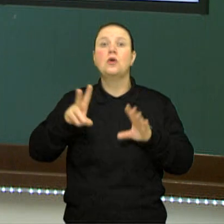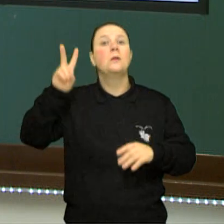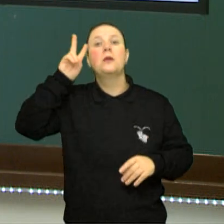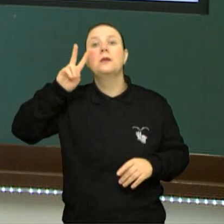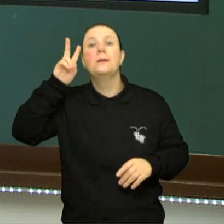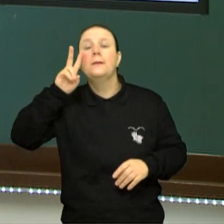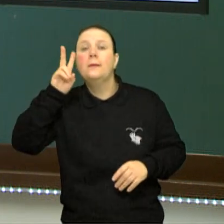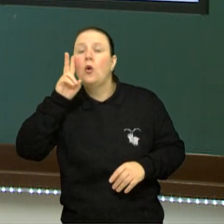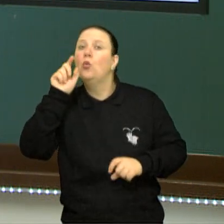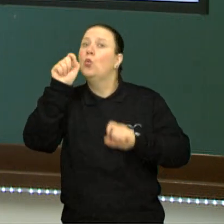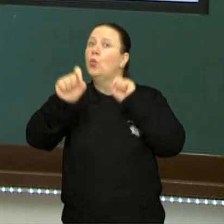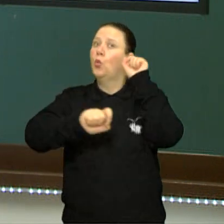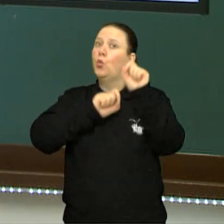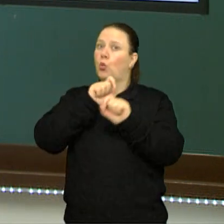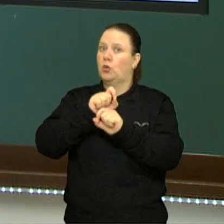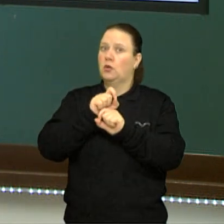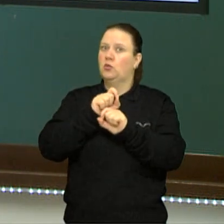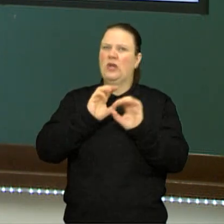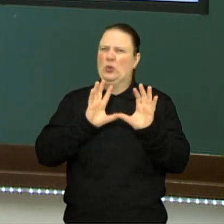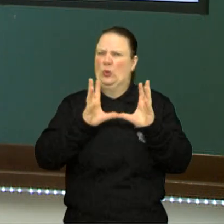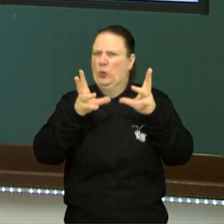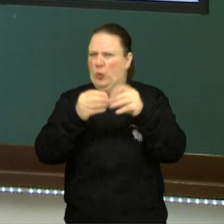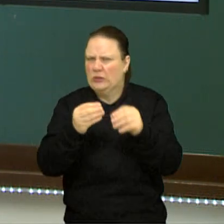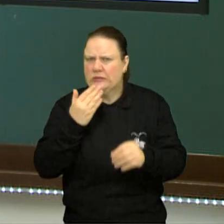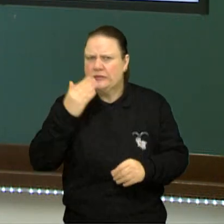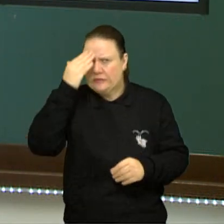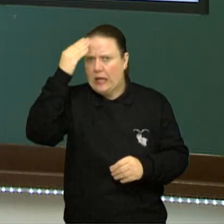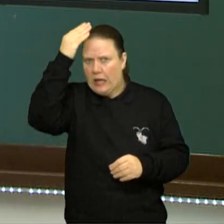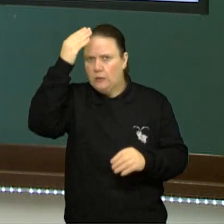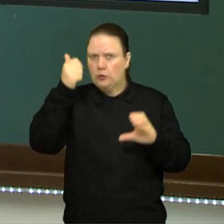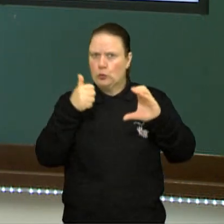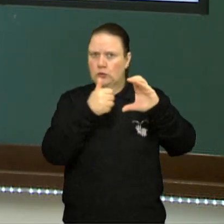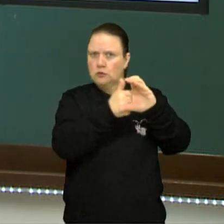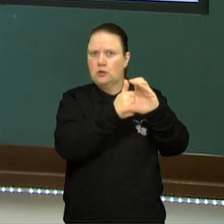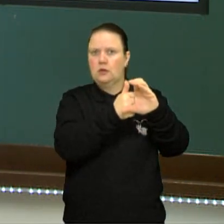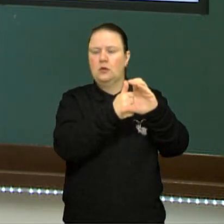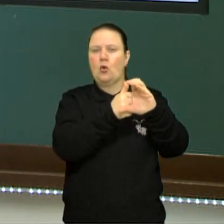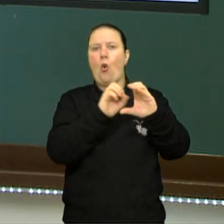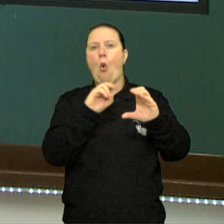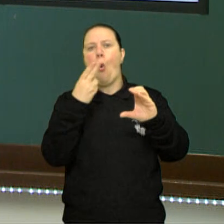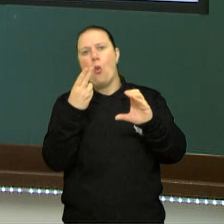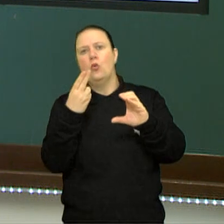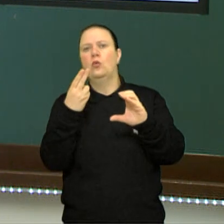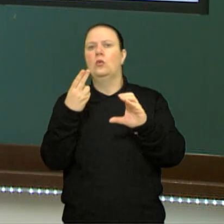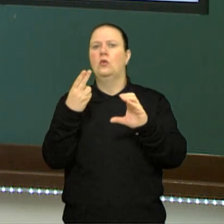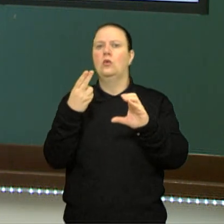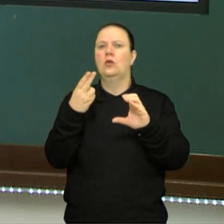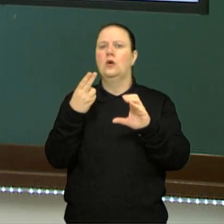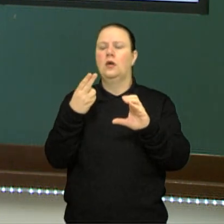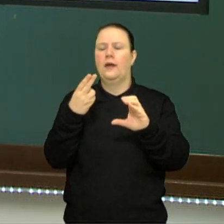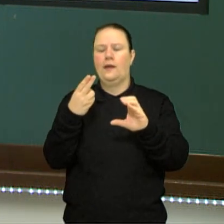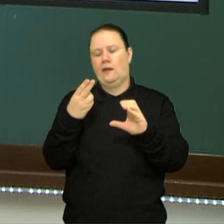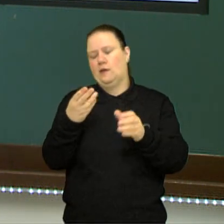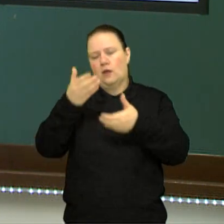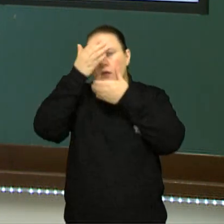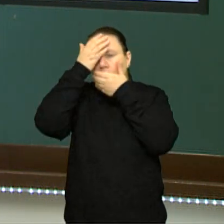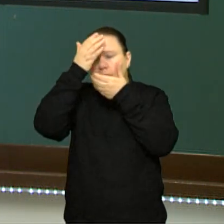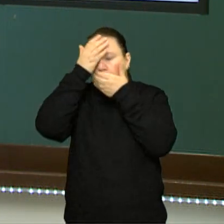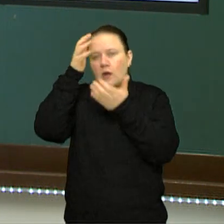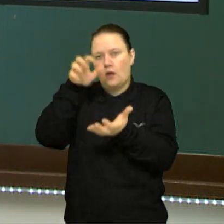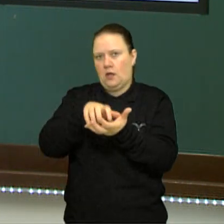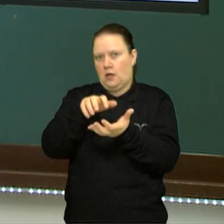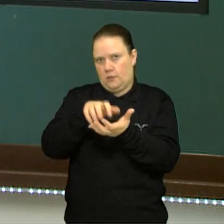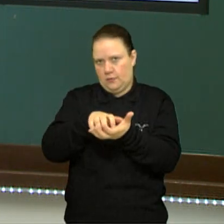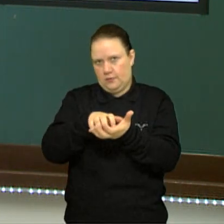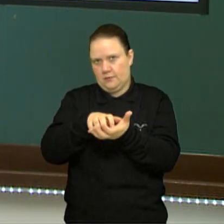nem todos os árabes, eles são cristãos, né? São muçulmanos, né? Alguns são cristãos, outros judeus e de outras religiões